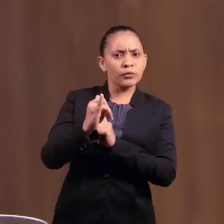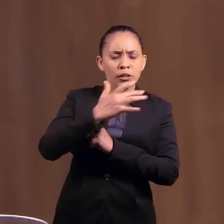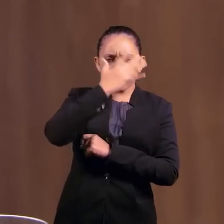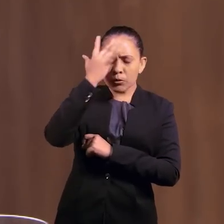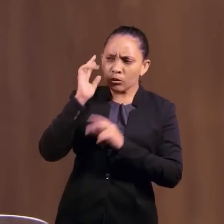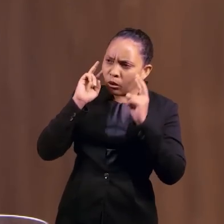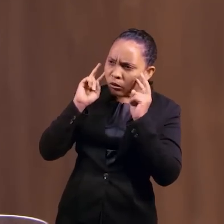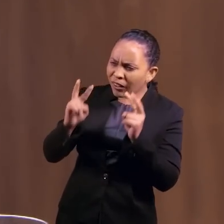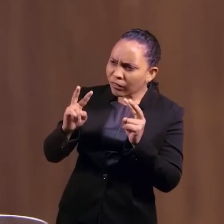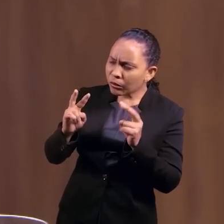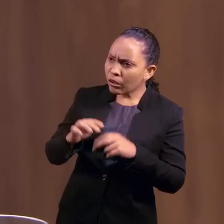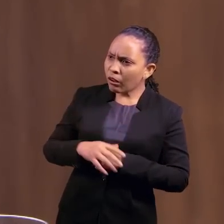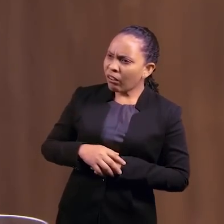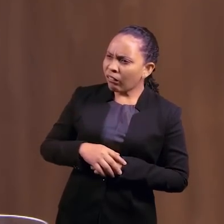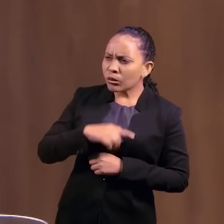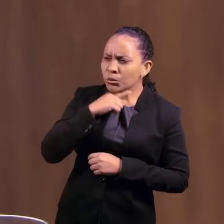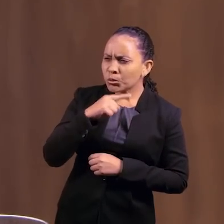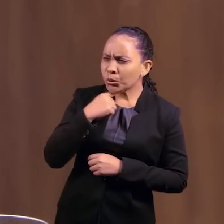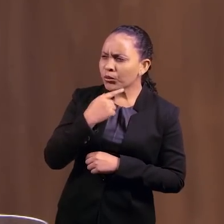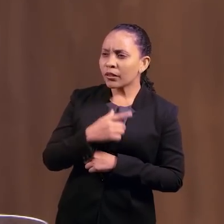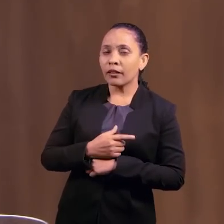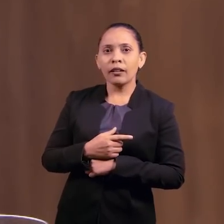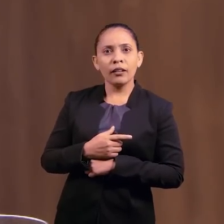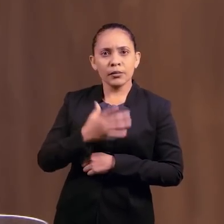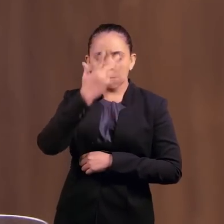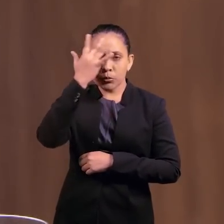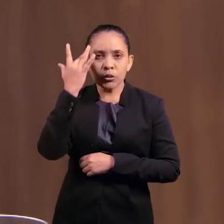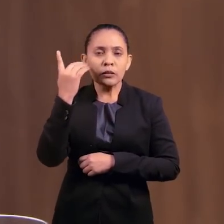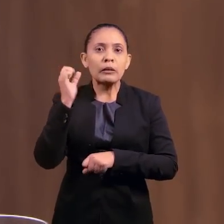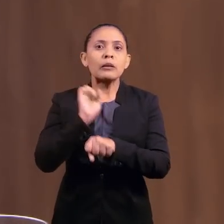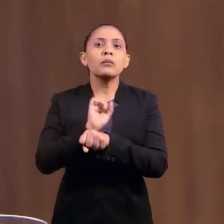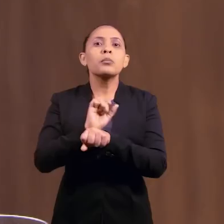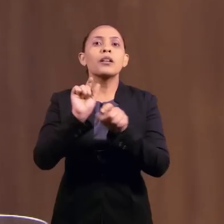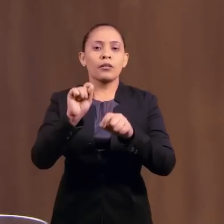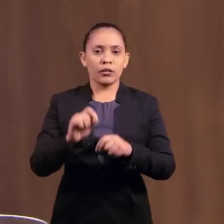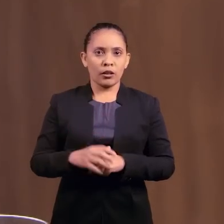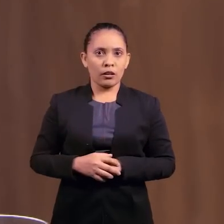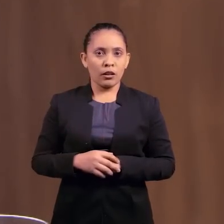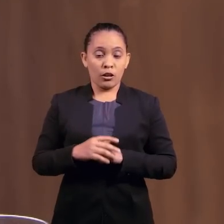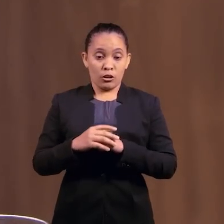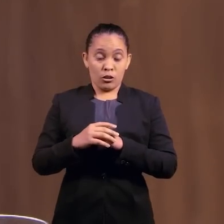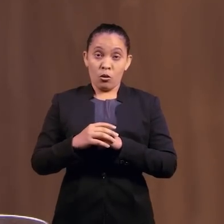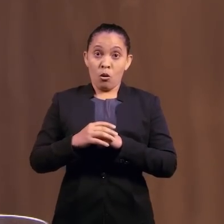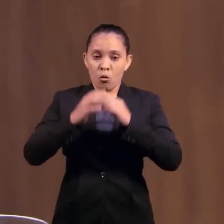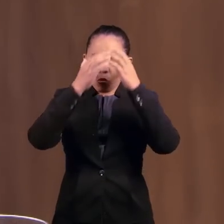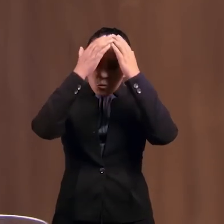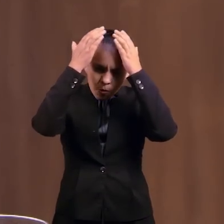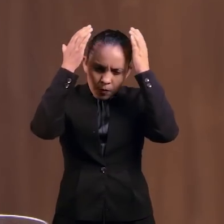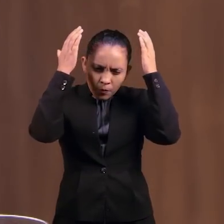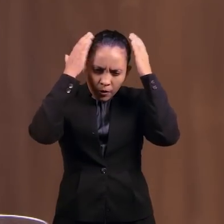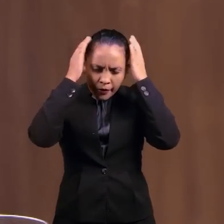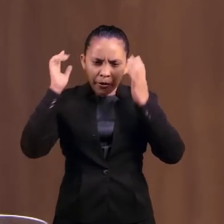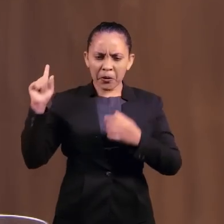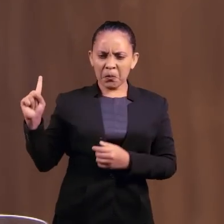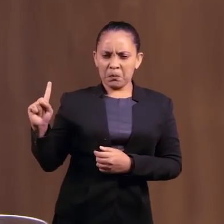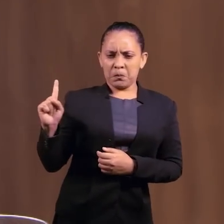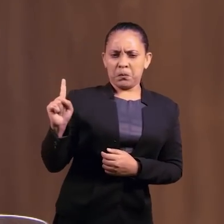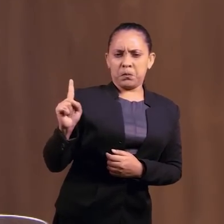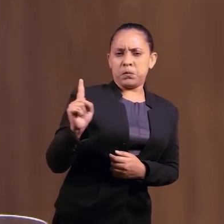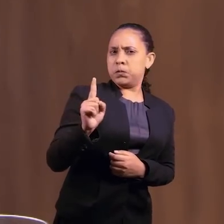a todos, porque as pessoas esperavam um rei, esperavam um homem que viria para